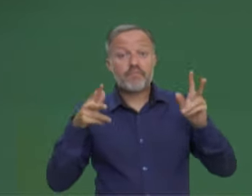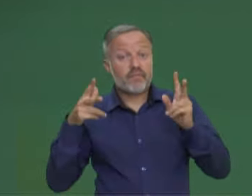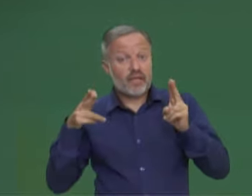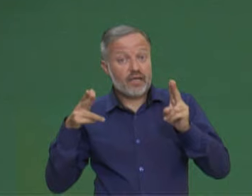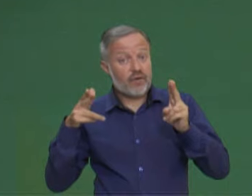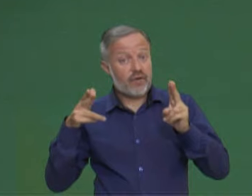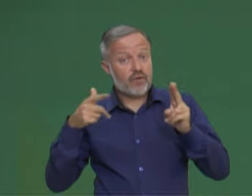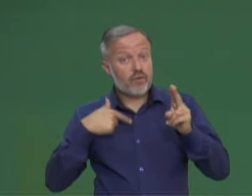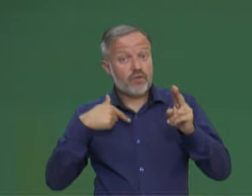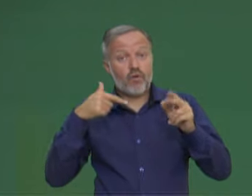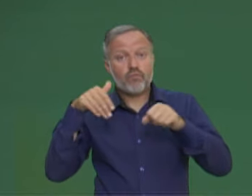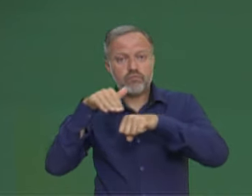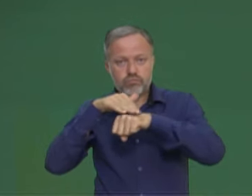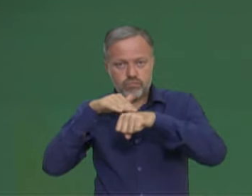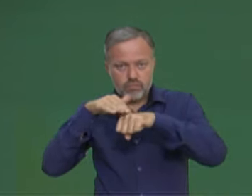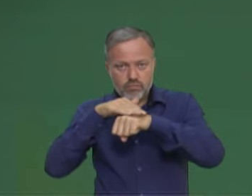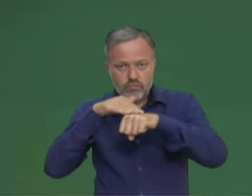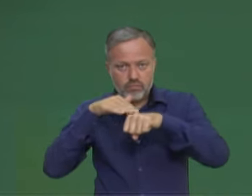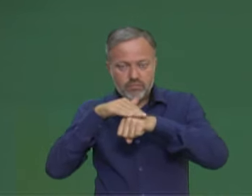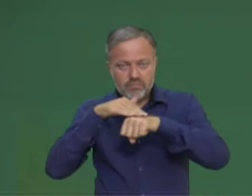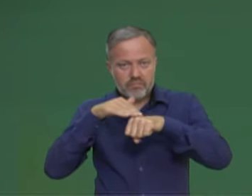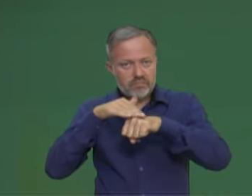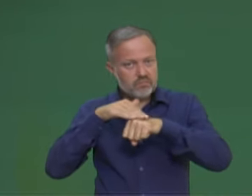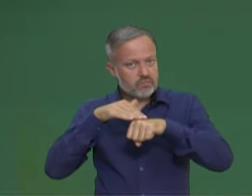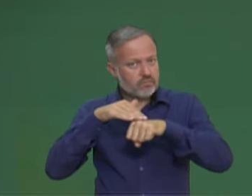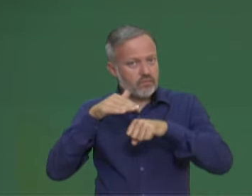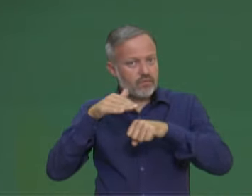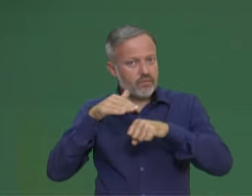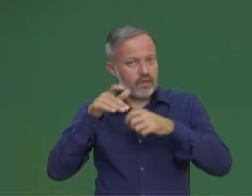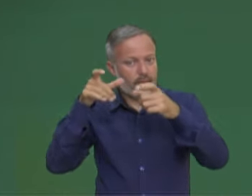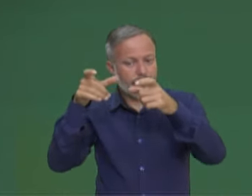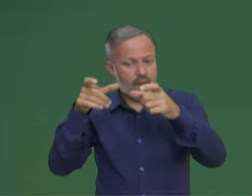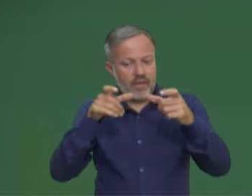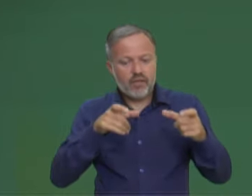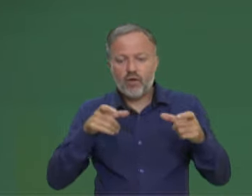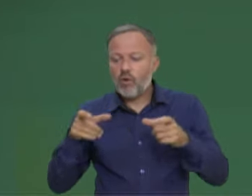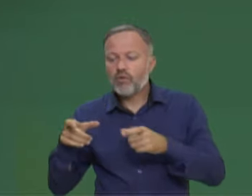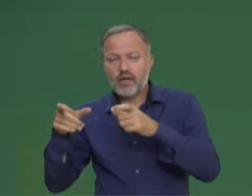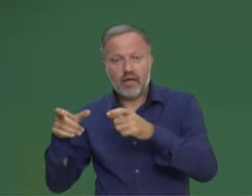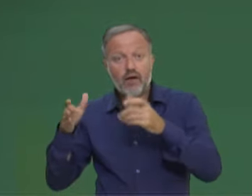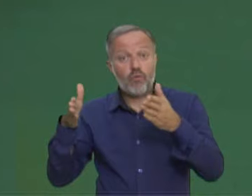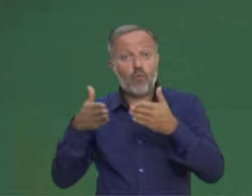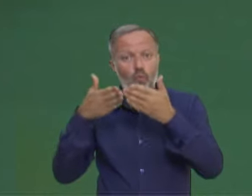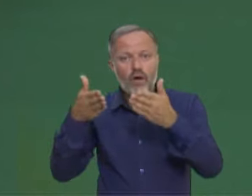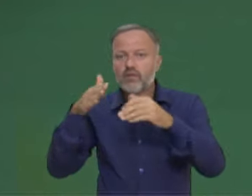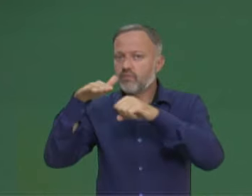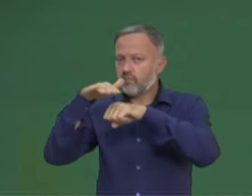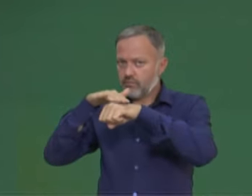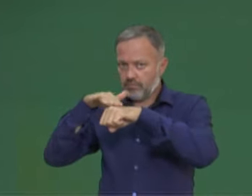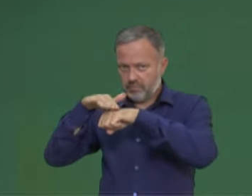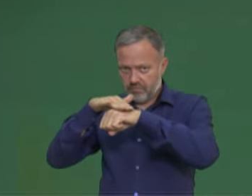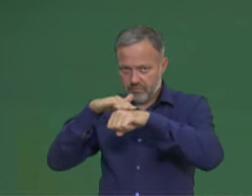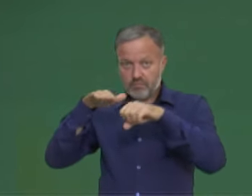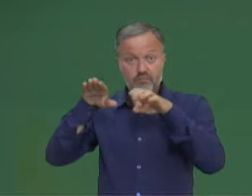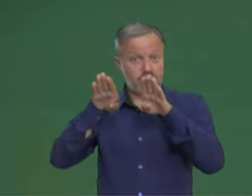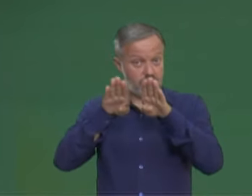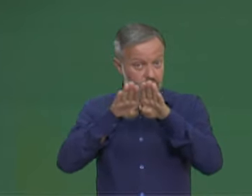minha linguagem de acordo com a situação, de acordo com o interlocutor e com a intenção. É a mesma coisa com a